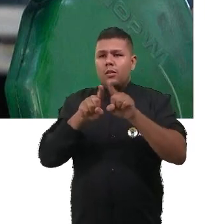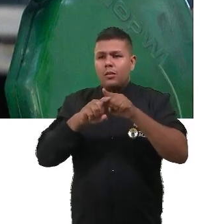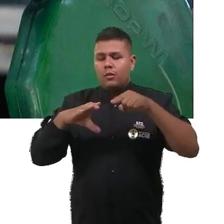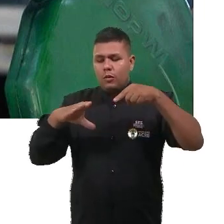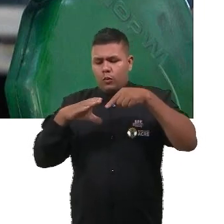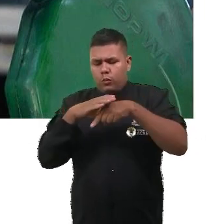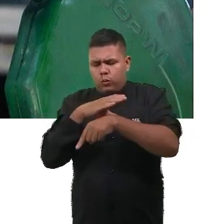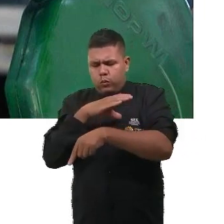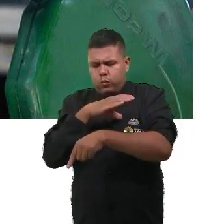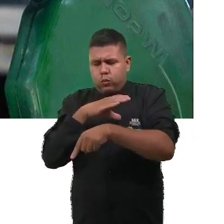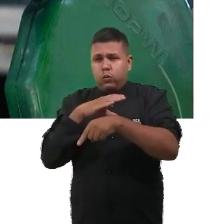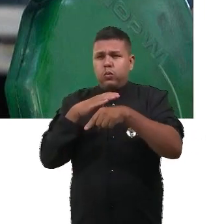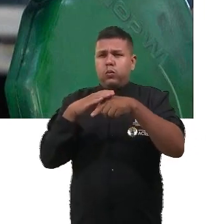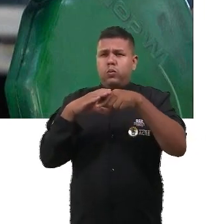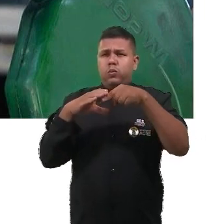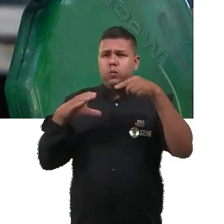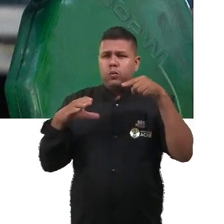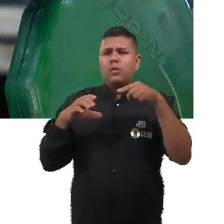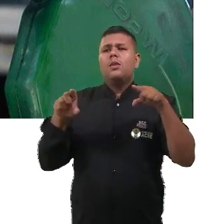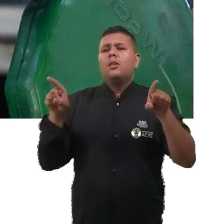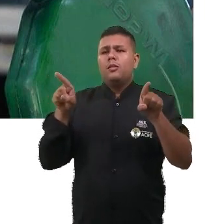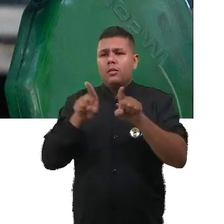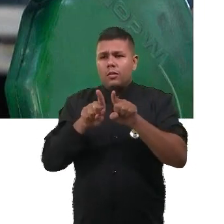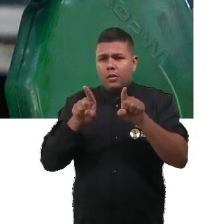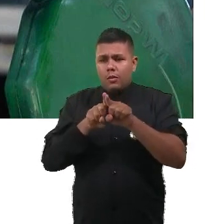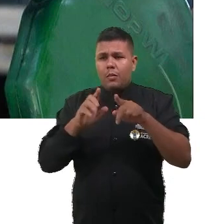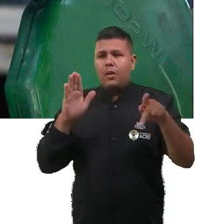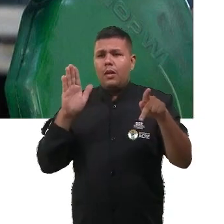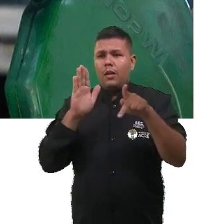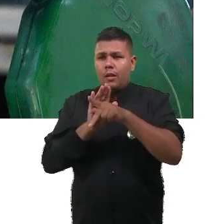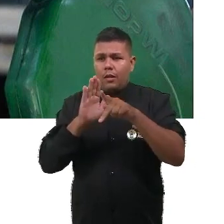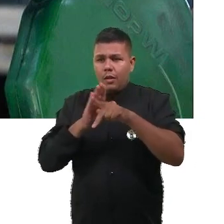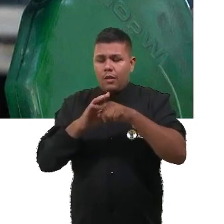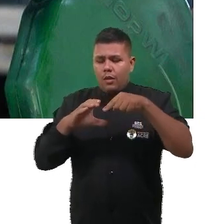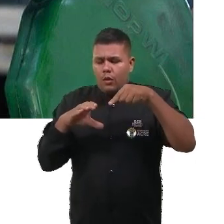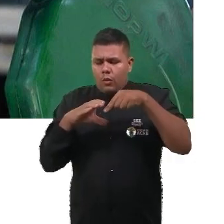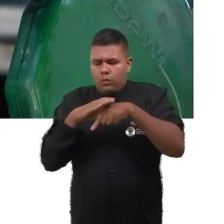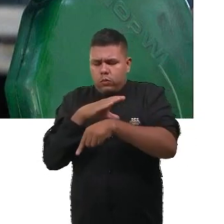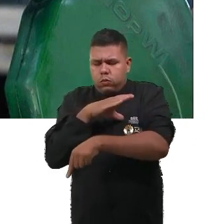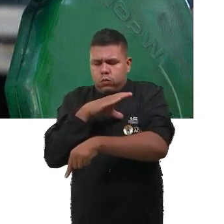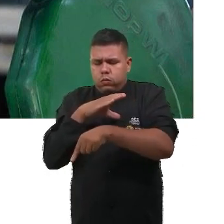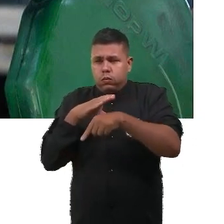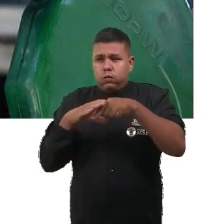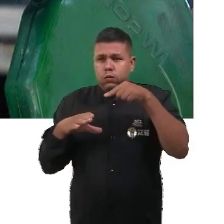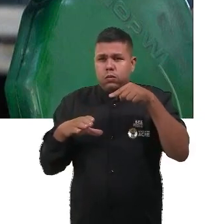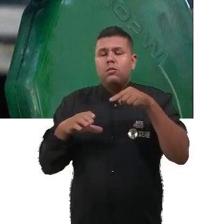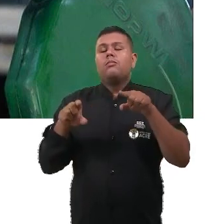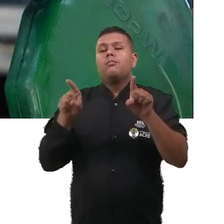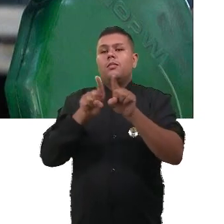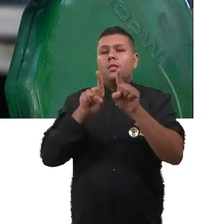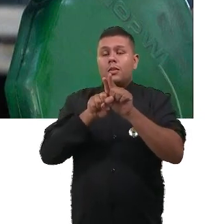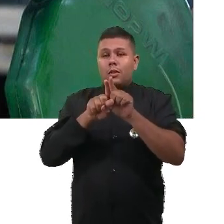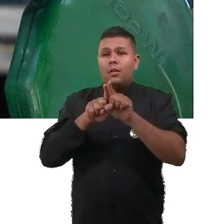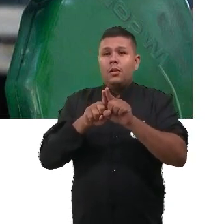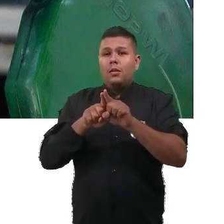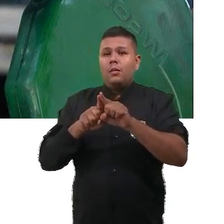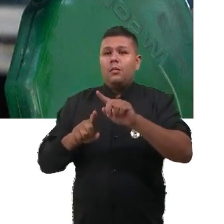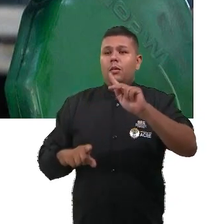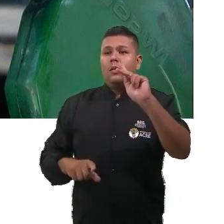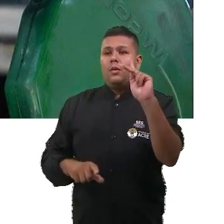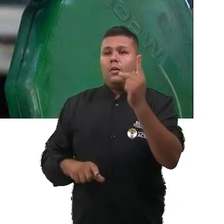fóssil, ele também é derivado do petróleo, logo, ele também é um hidrocarboneto, e por